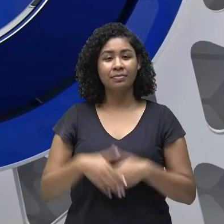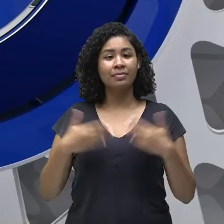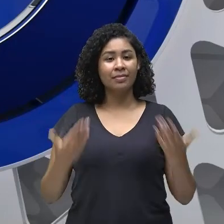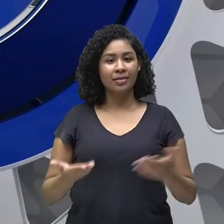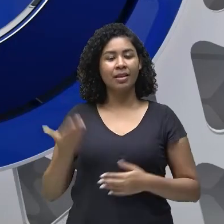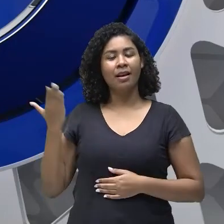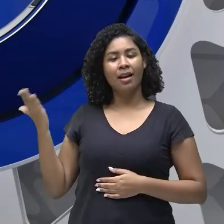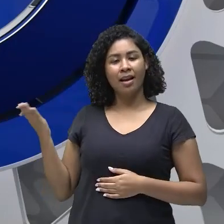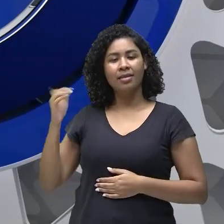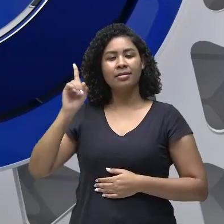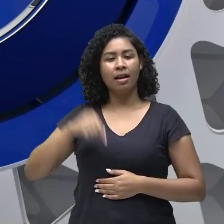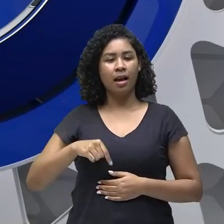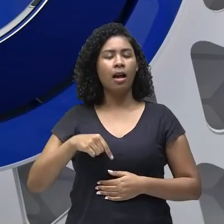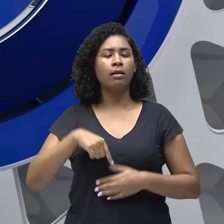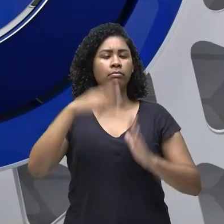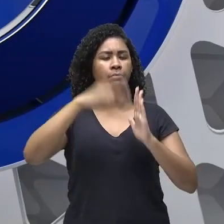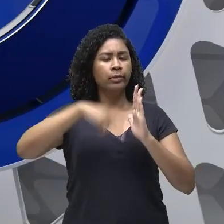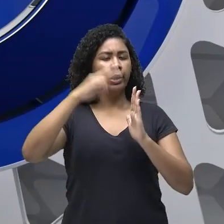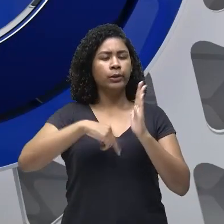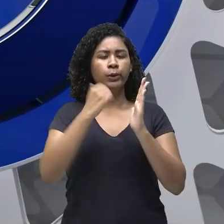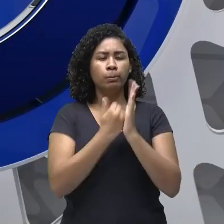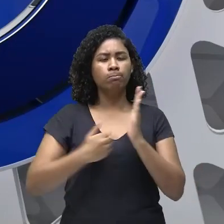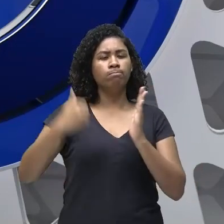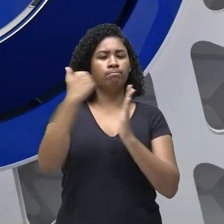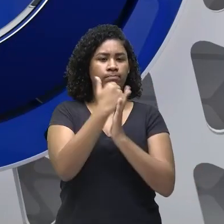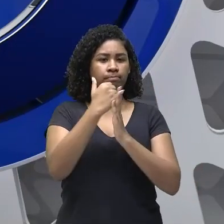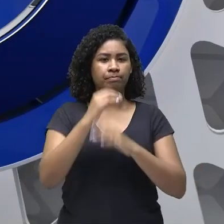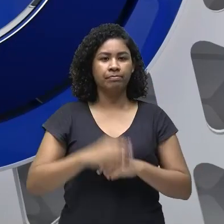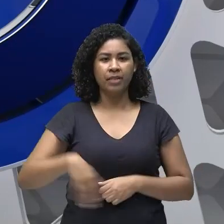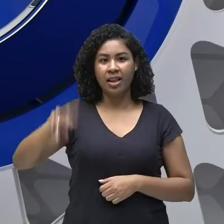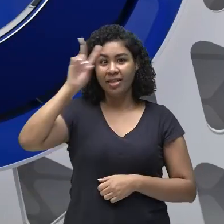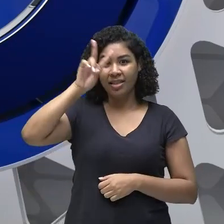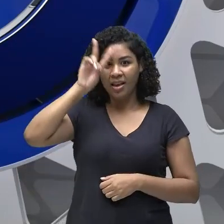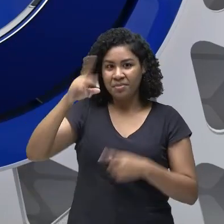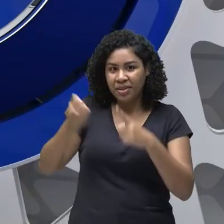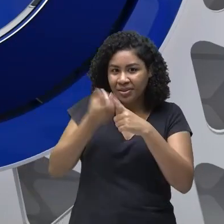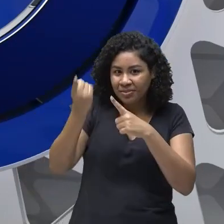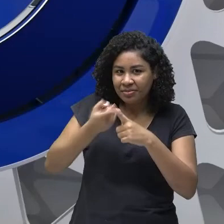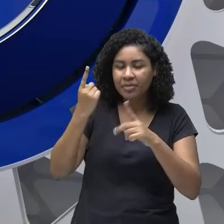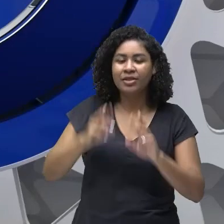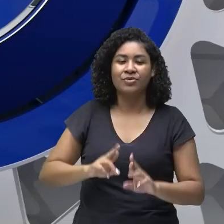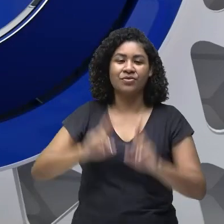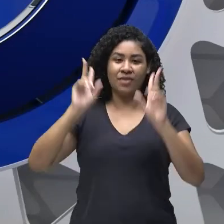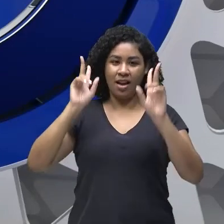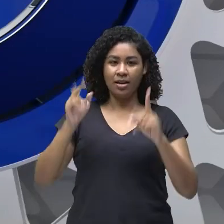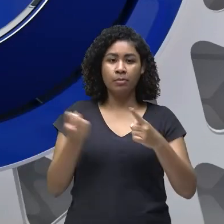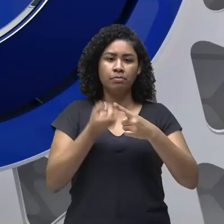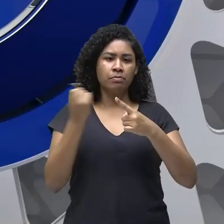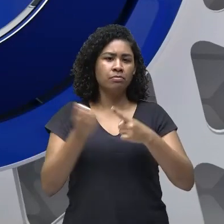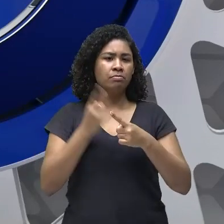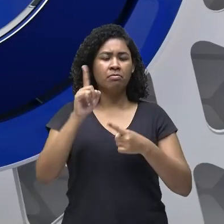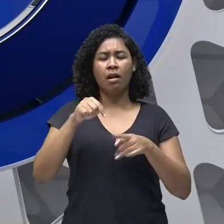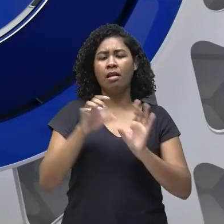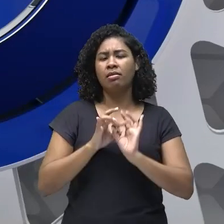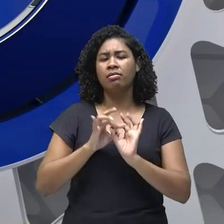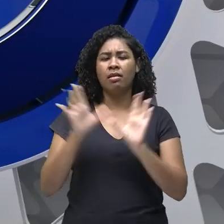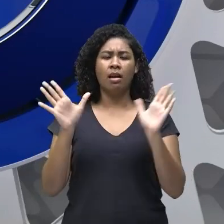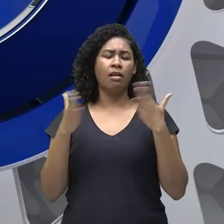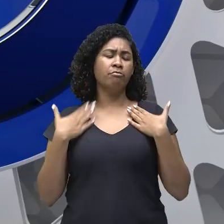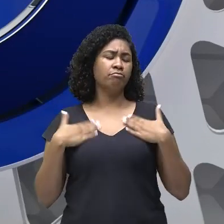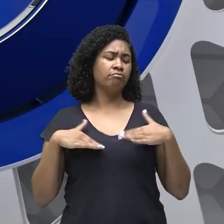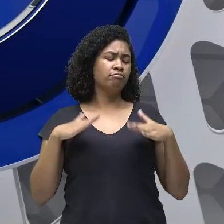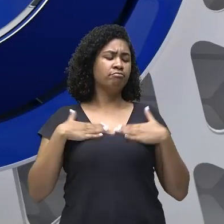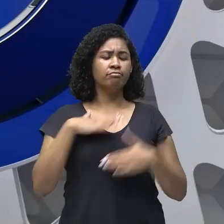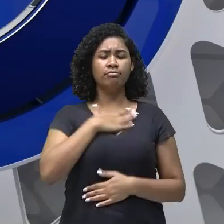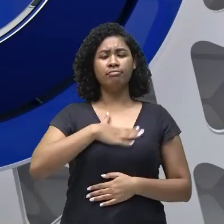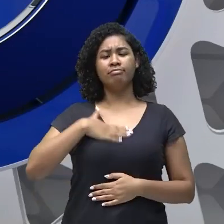nossa Intensive Reading, né? Diferente da Extensive Reading, que é uma leitura for fun, por diversão, que